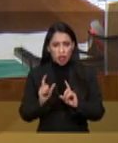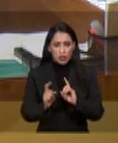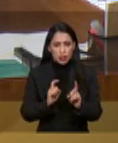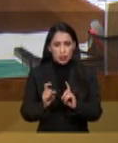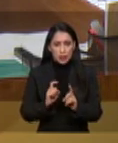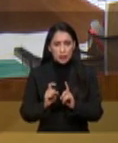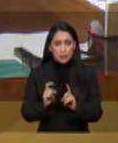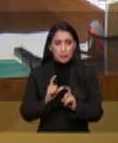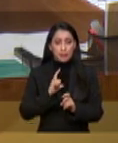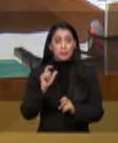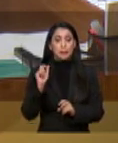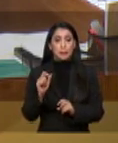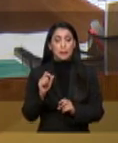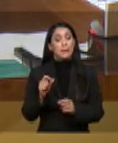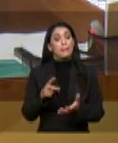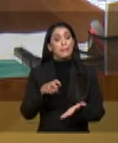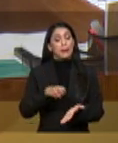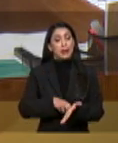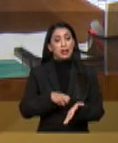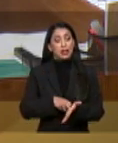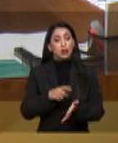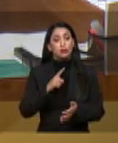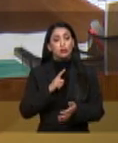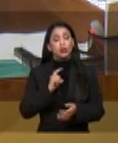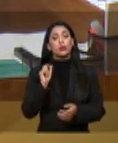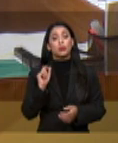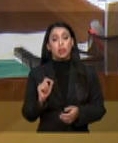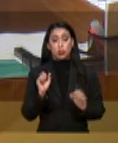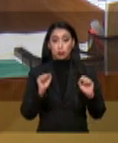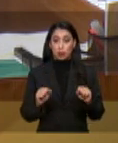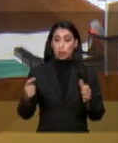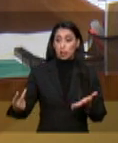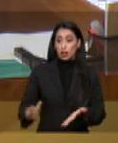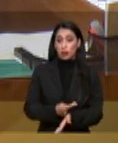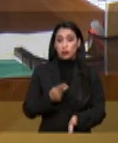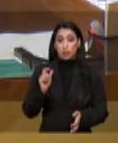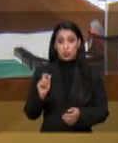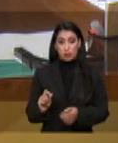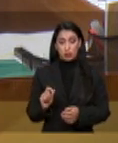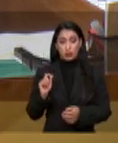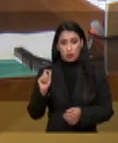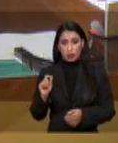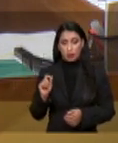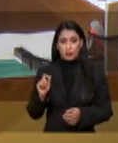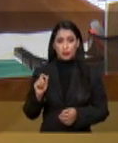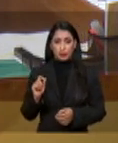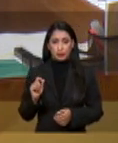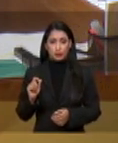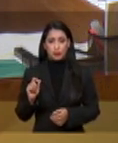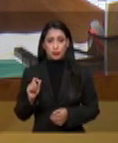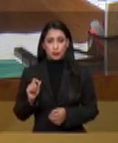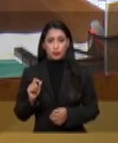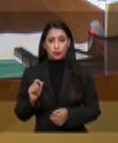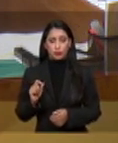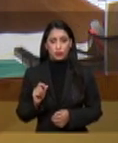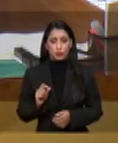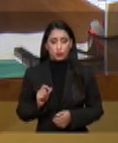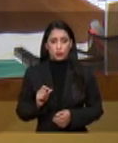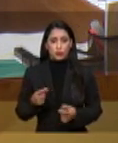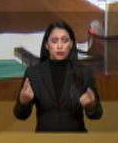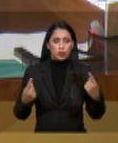persecução penal, também não ignoro que, em determinadas circunstâncias, poderá ser a própria existência de situação configuradora de